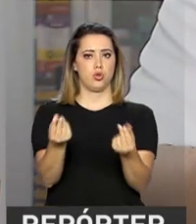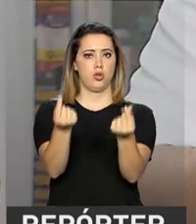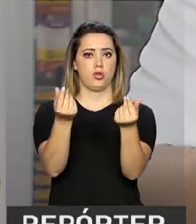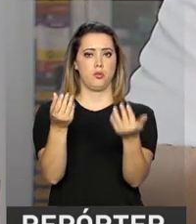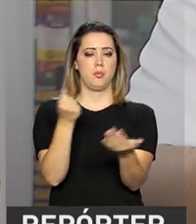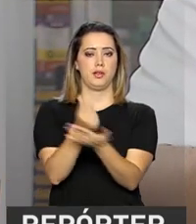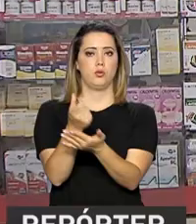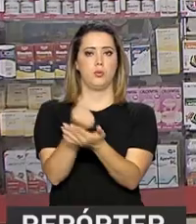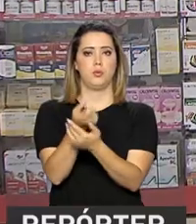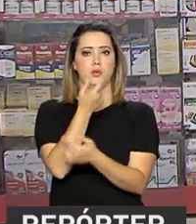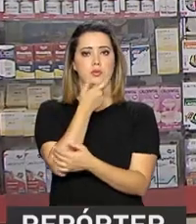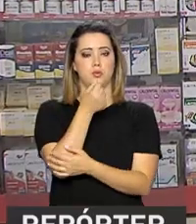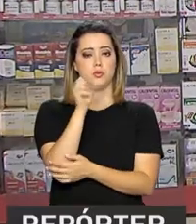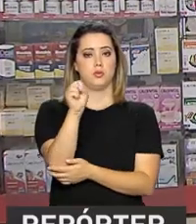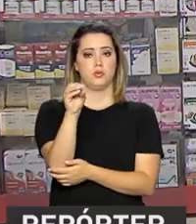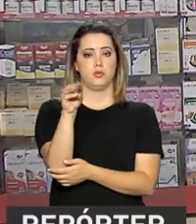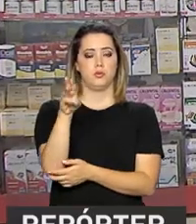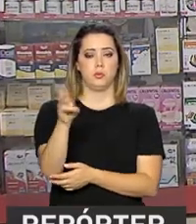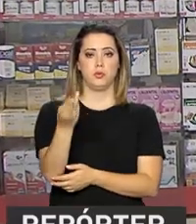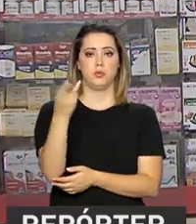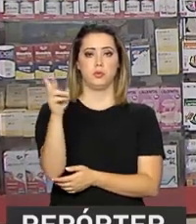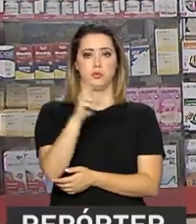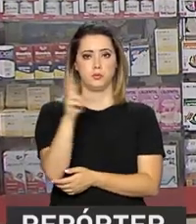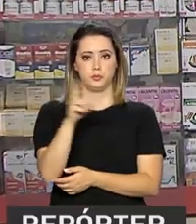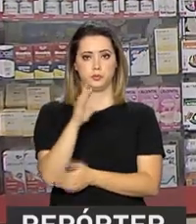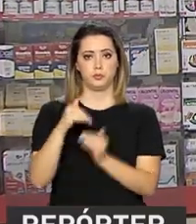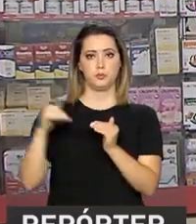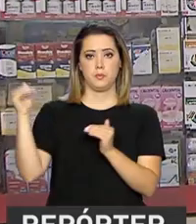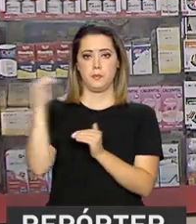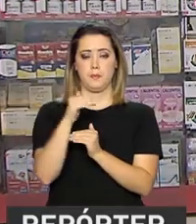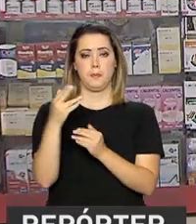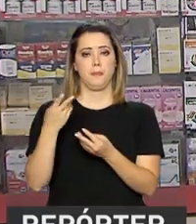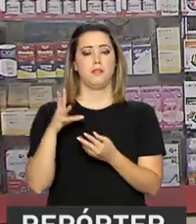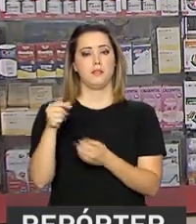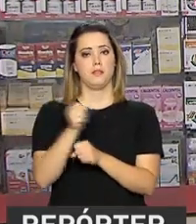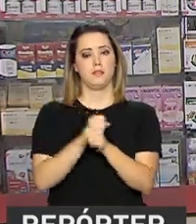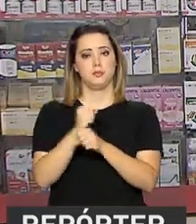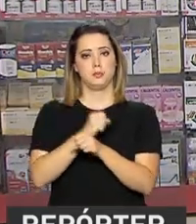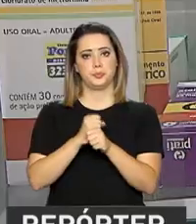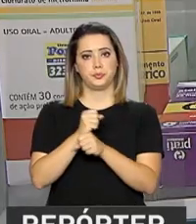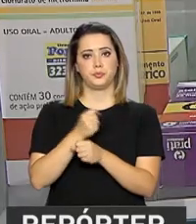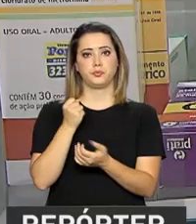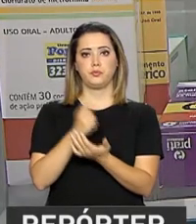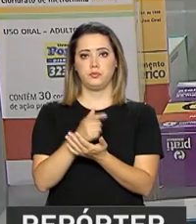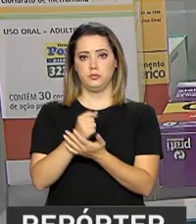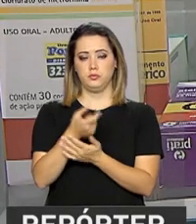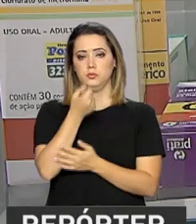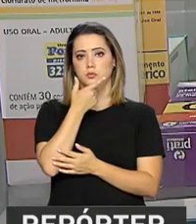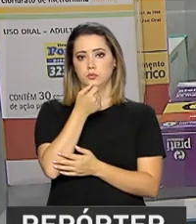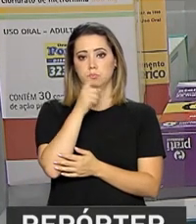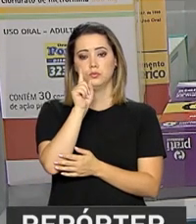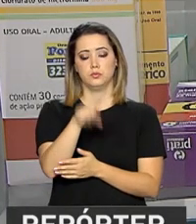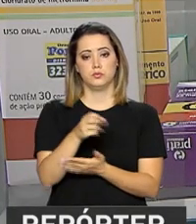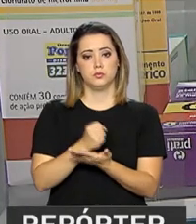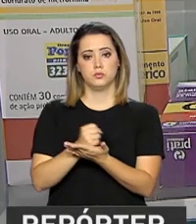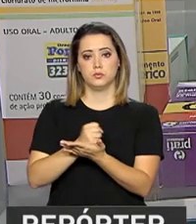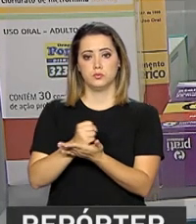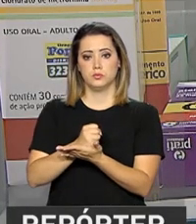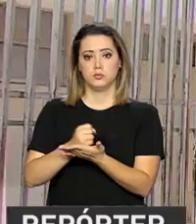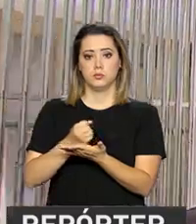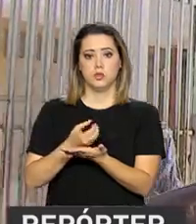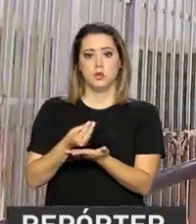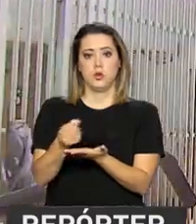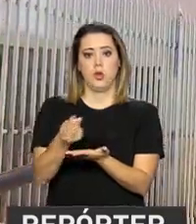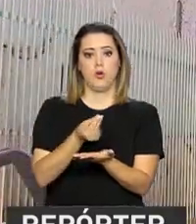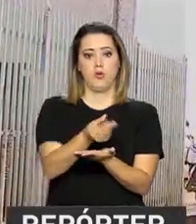medicamentos são 80 milhões de reais a mais por ano para aquisição de remédios que serão distribuídos